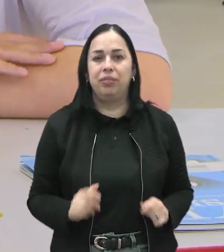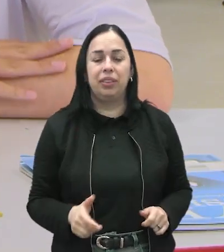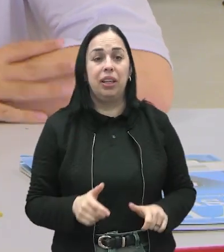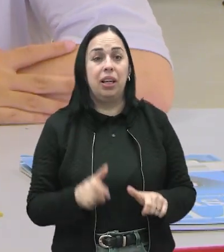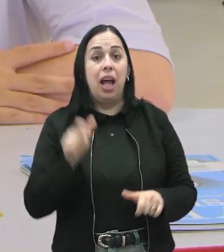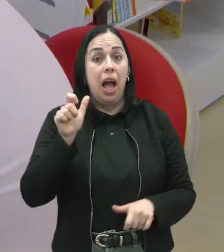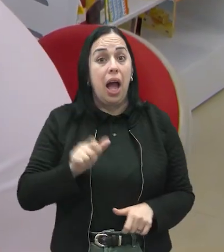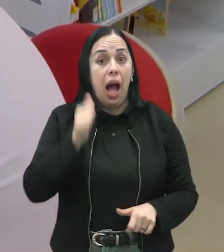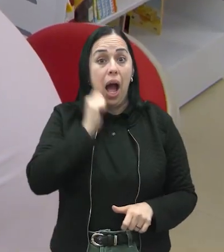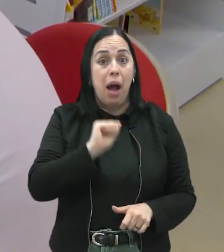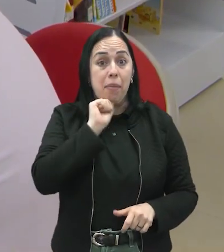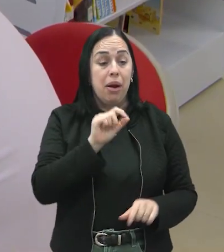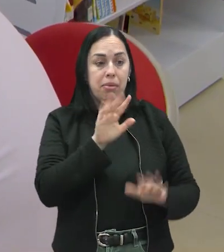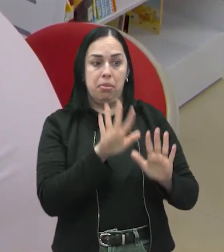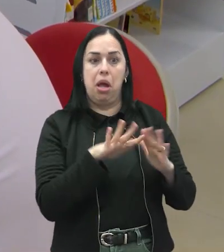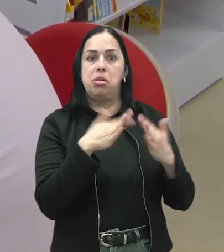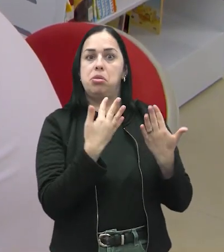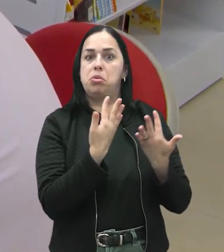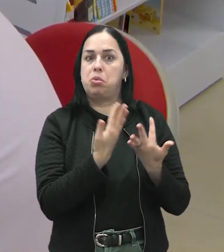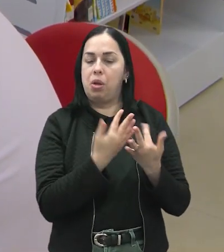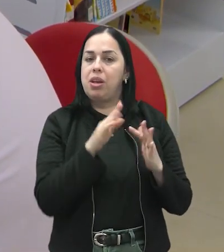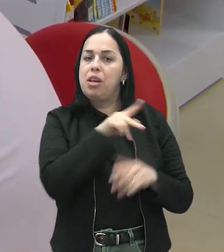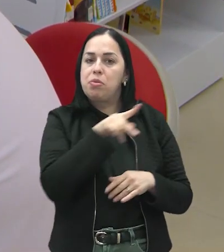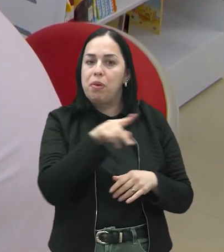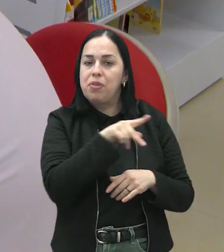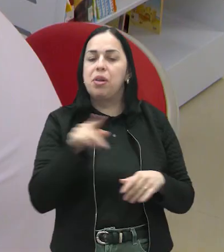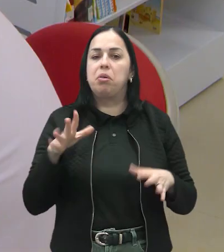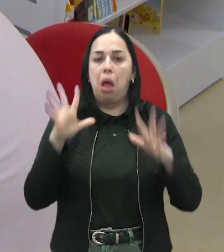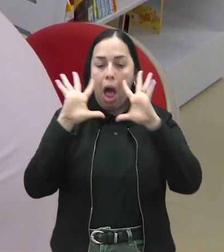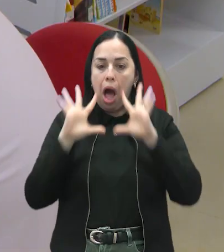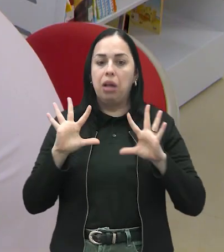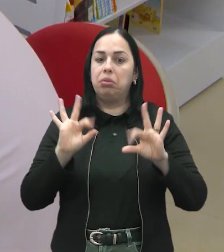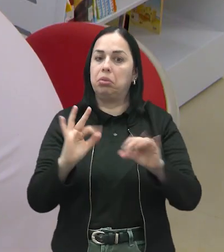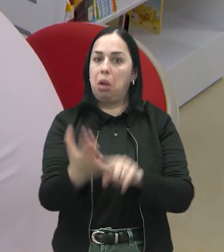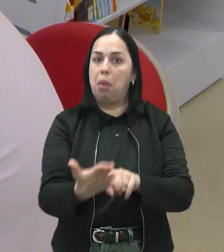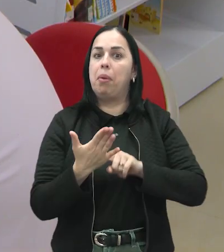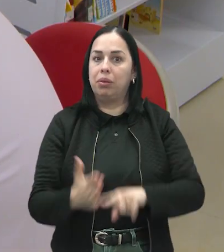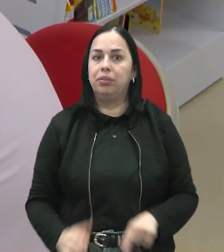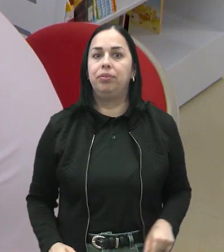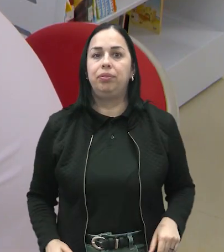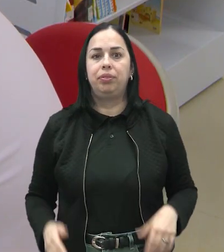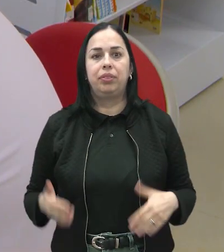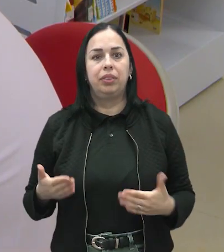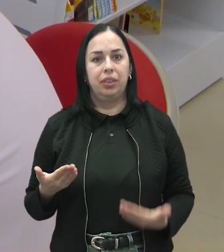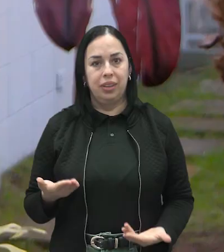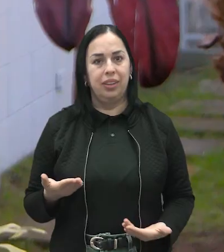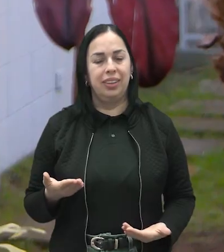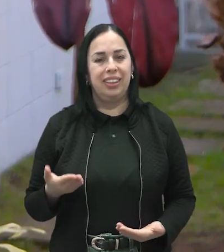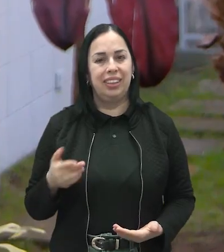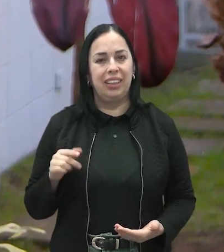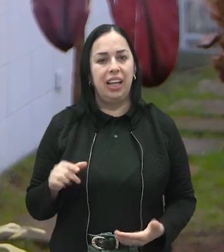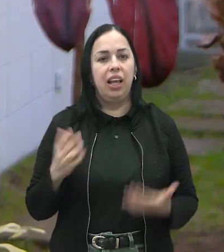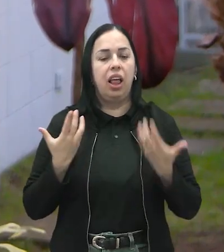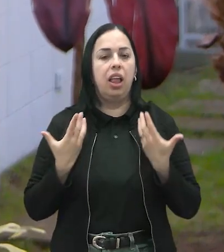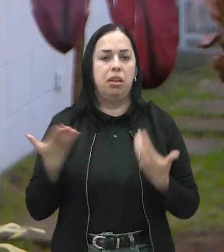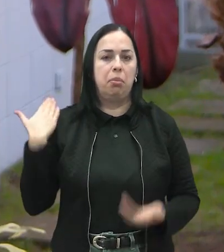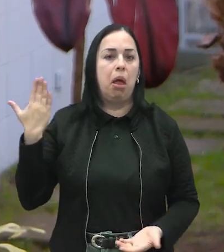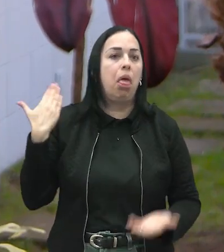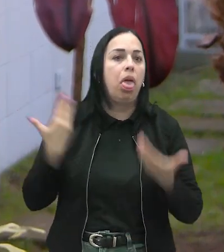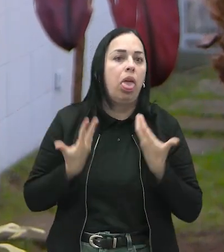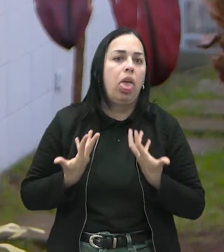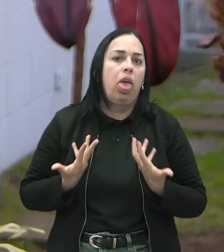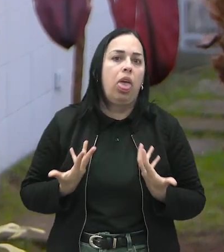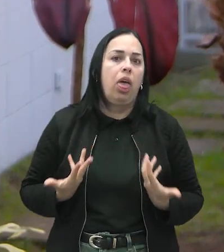da reportagem. A mãe dele e a escola se atentaram aos sinais que ele demonstrou. O Rafa até ficava